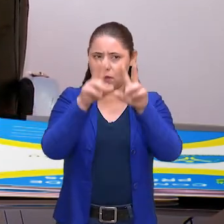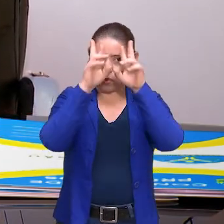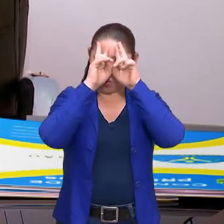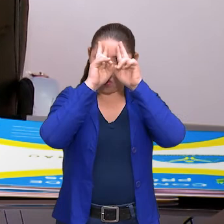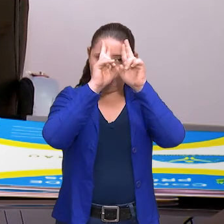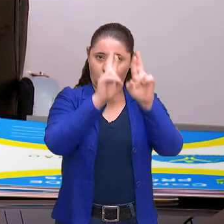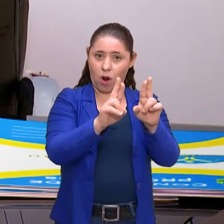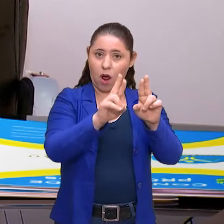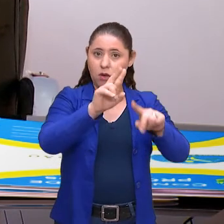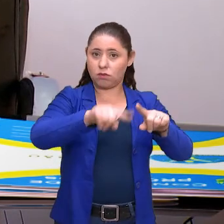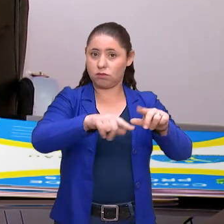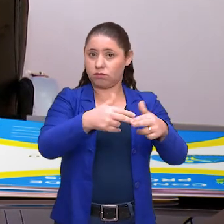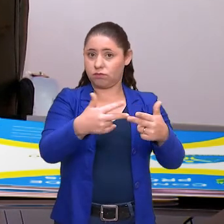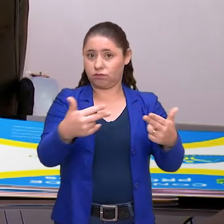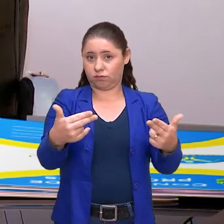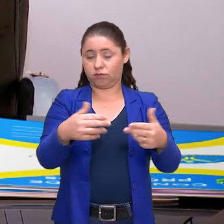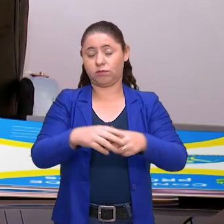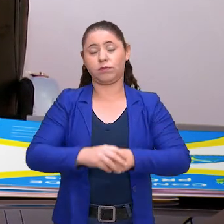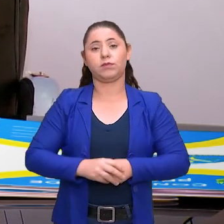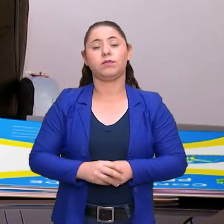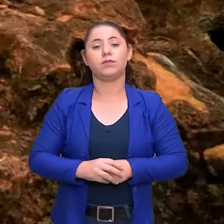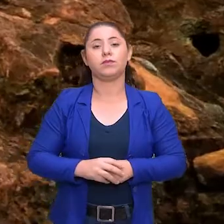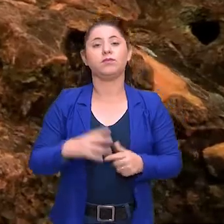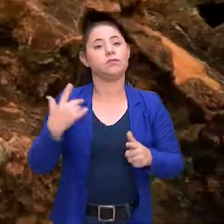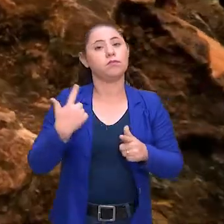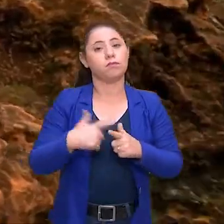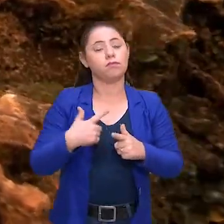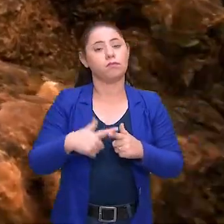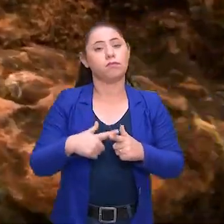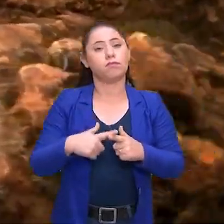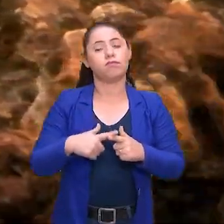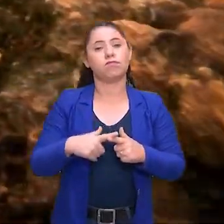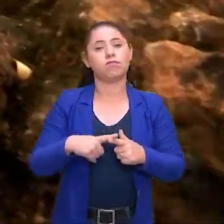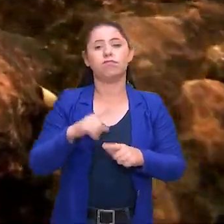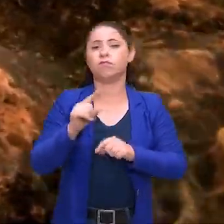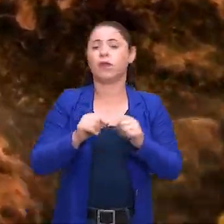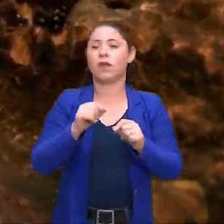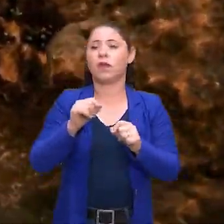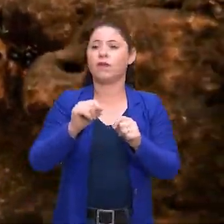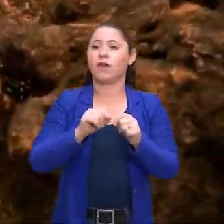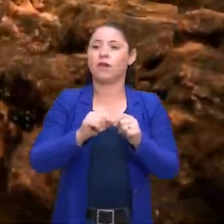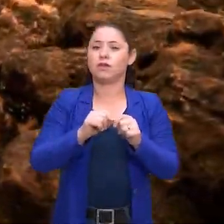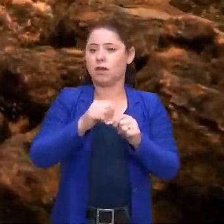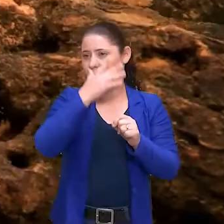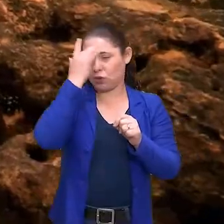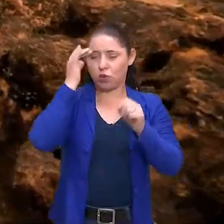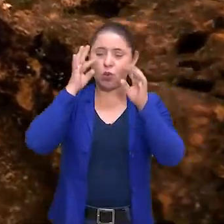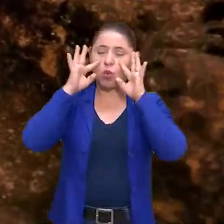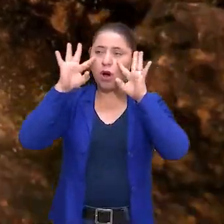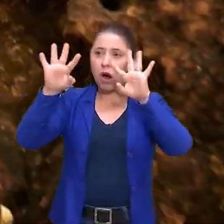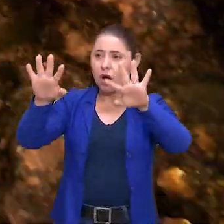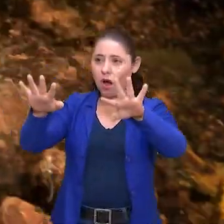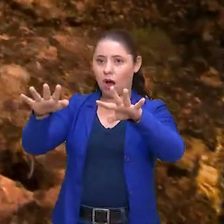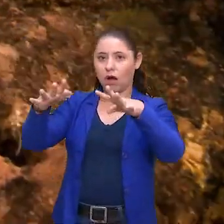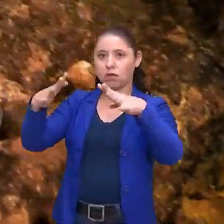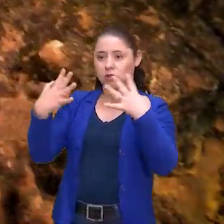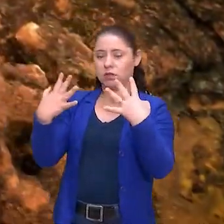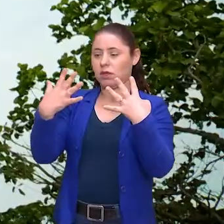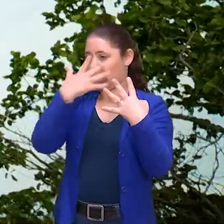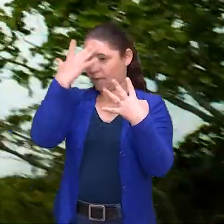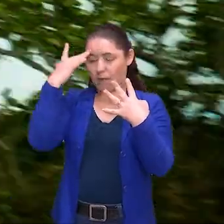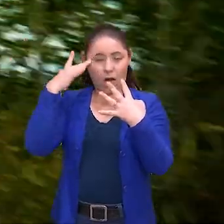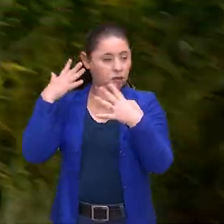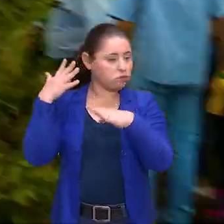E um respeito por essas coisas, né? Porque isso acaba atraindo pessoas,